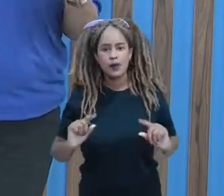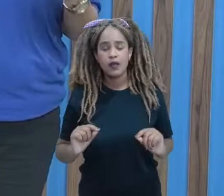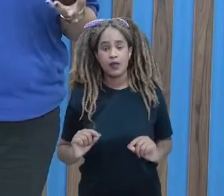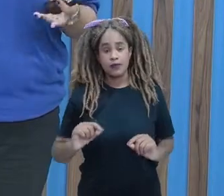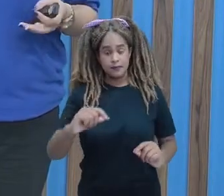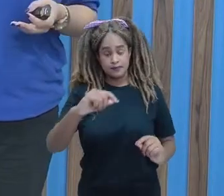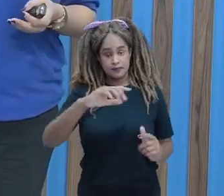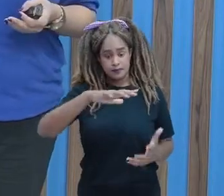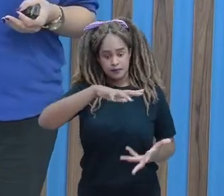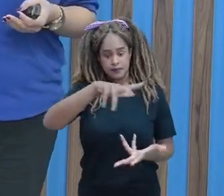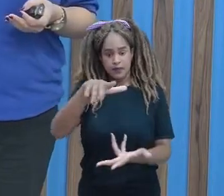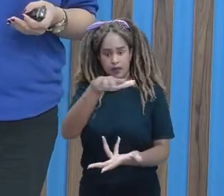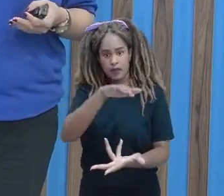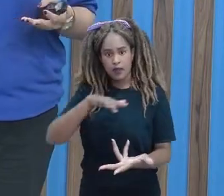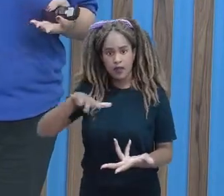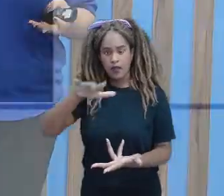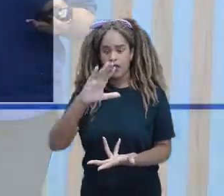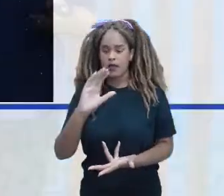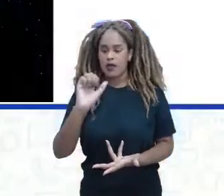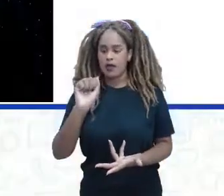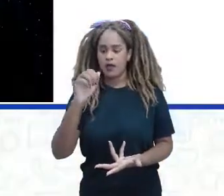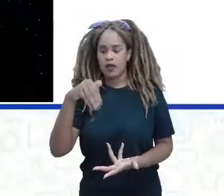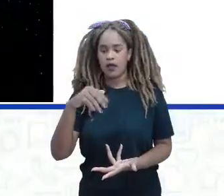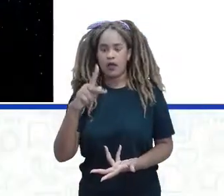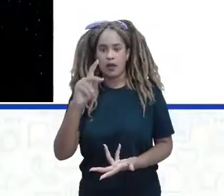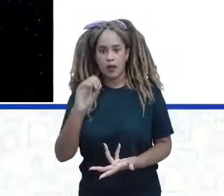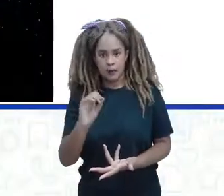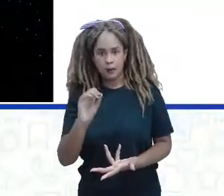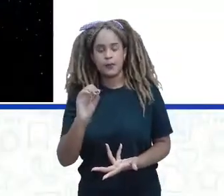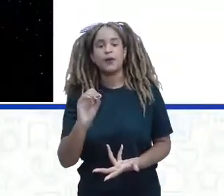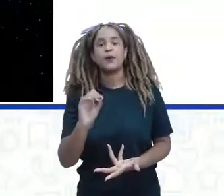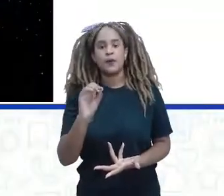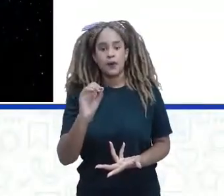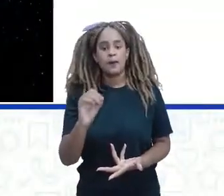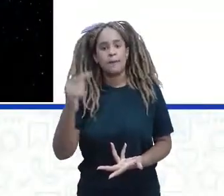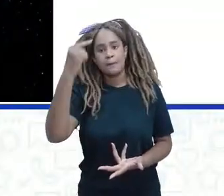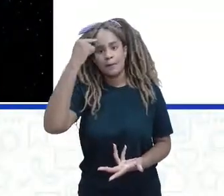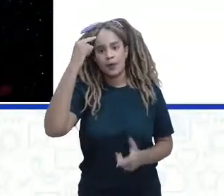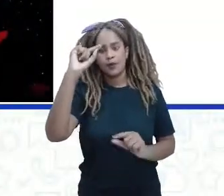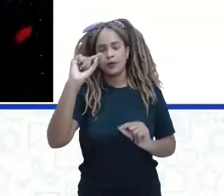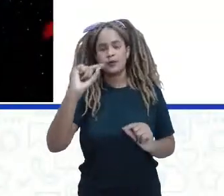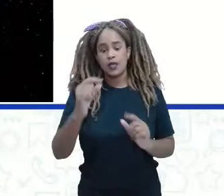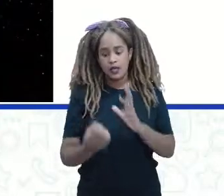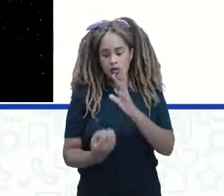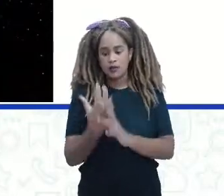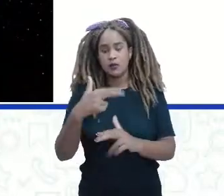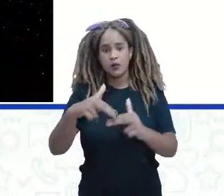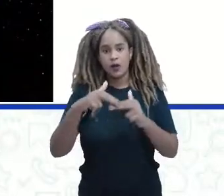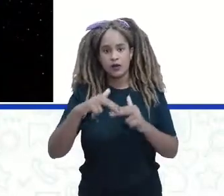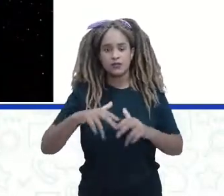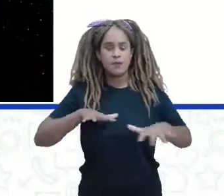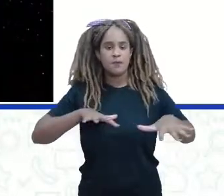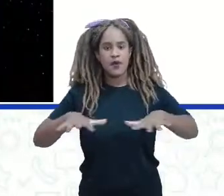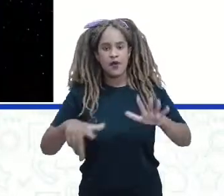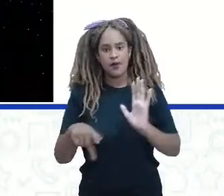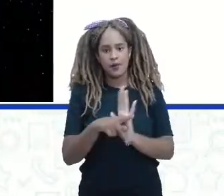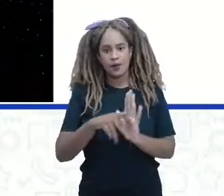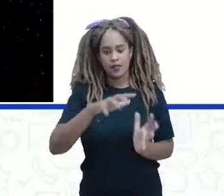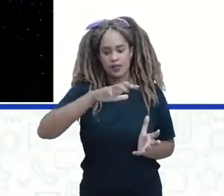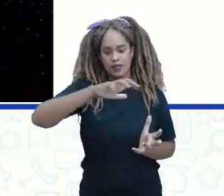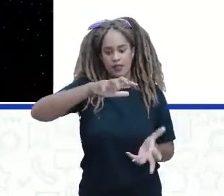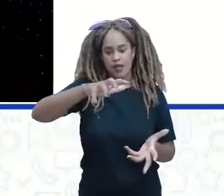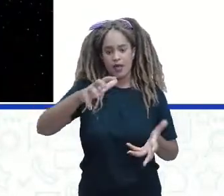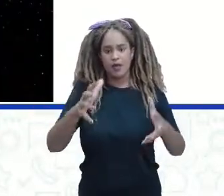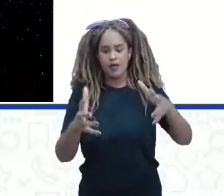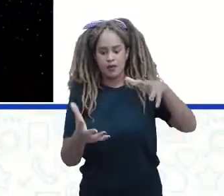Terra, ele seja originado por conta da movimentação do núcleo terrestre, né, professora? Que tem ali níquel, né,